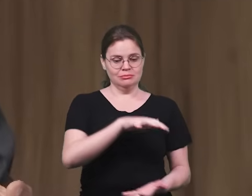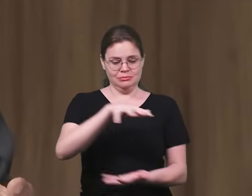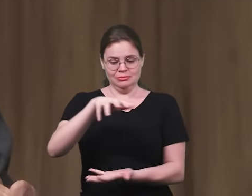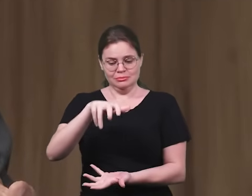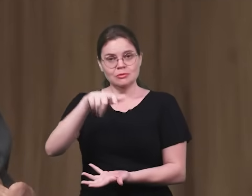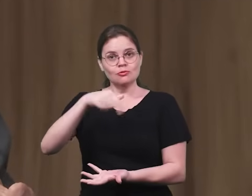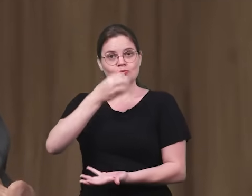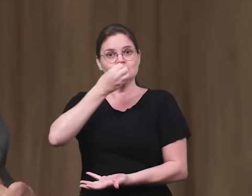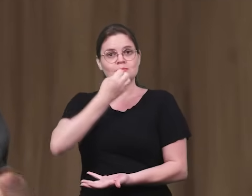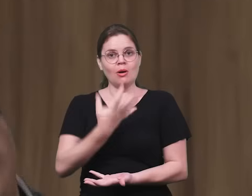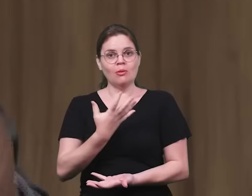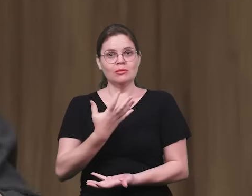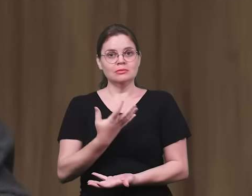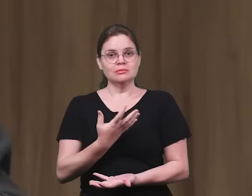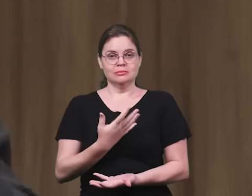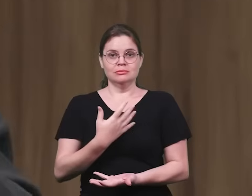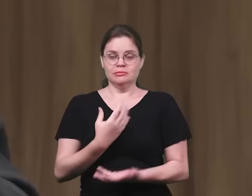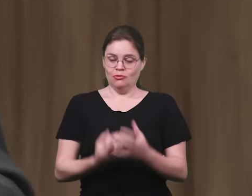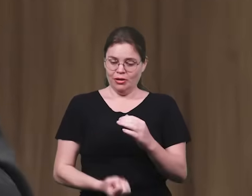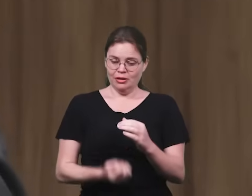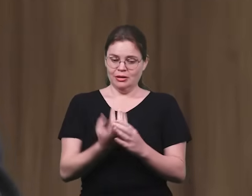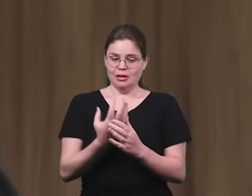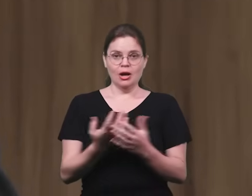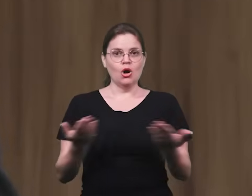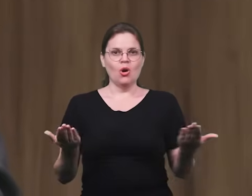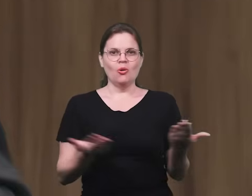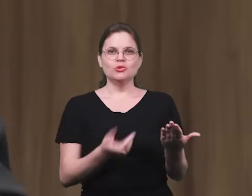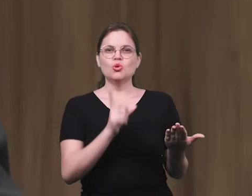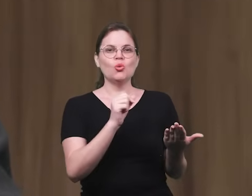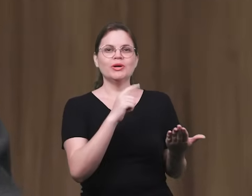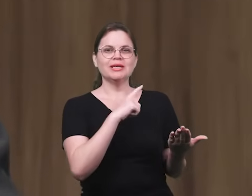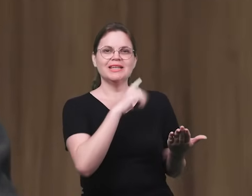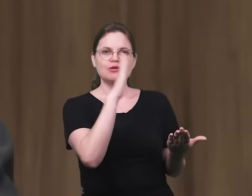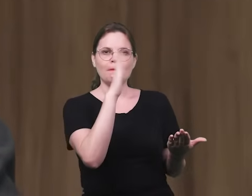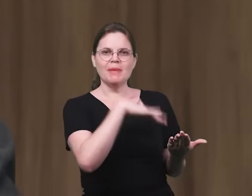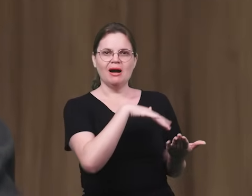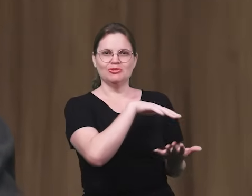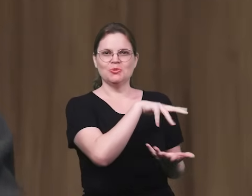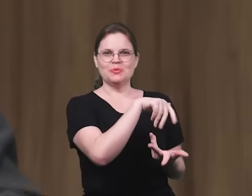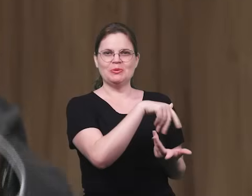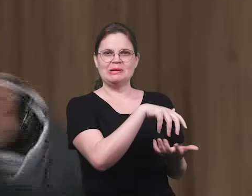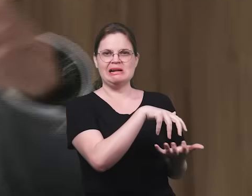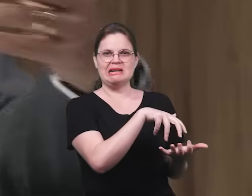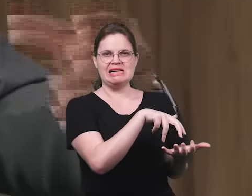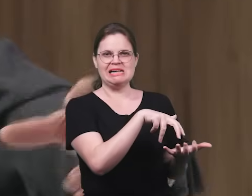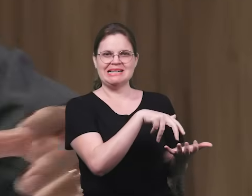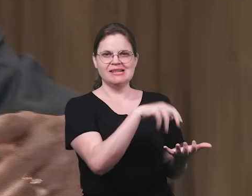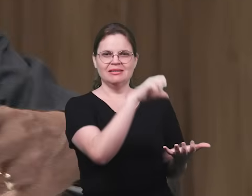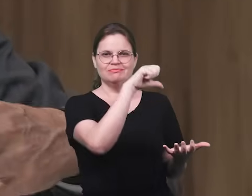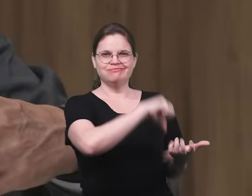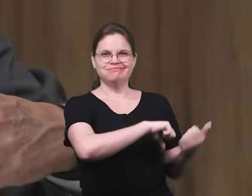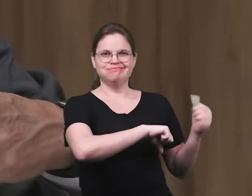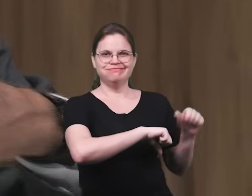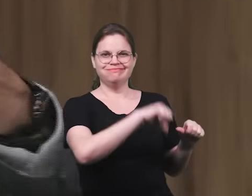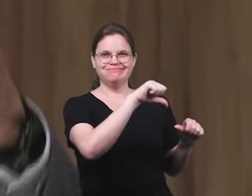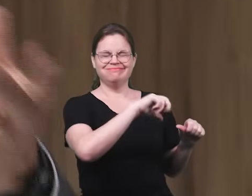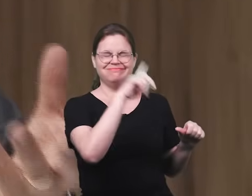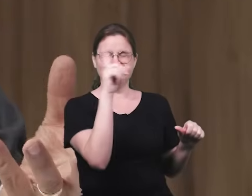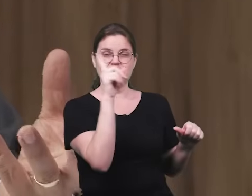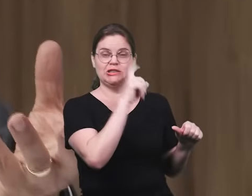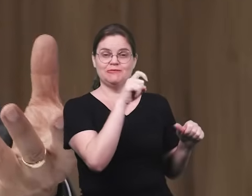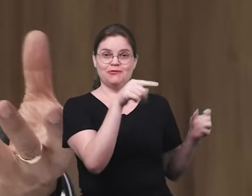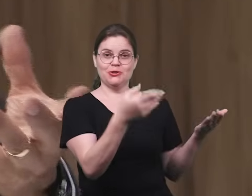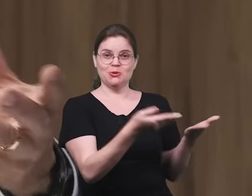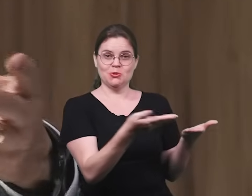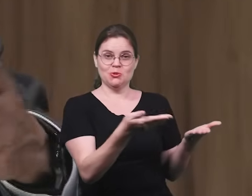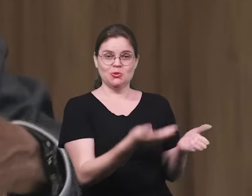bom. Né? Hoje há coisas más no mundo, hoje encontramos